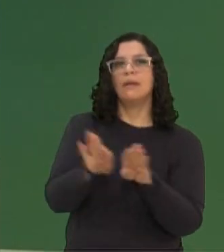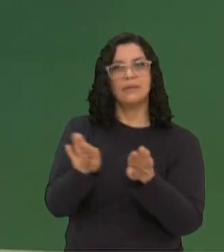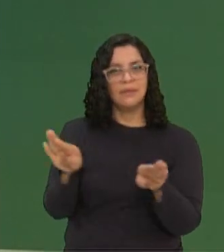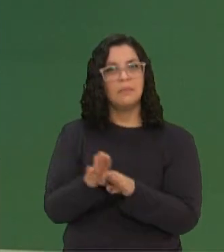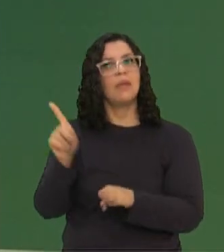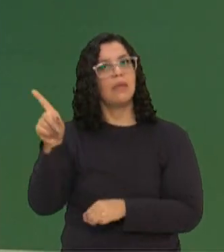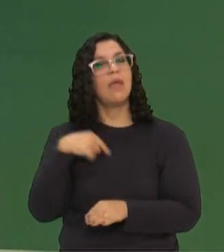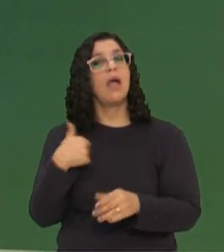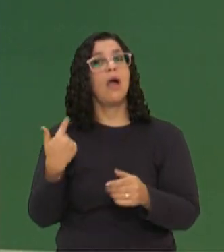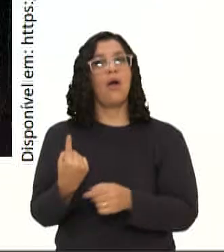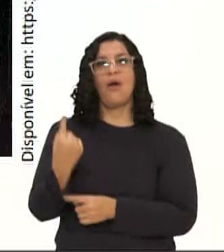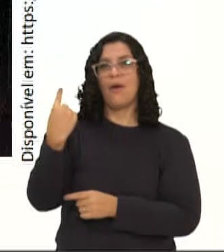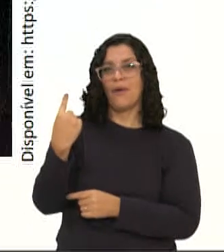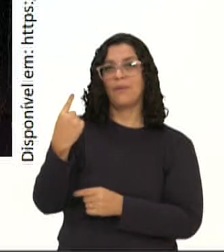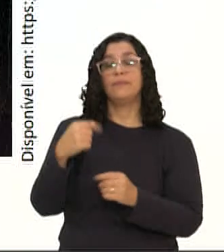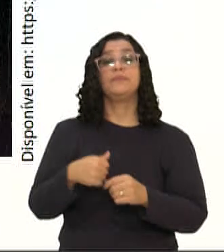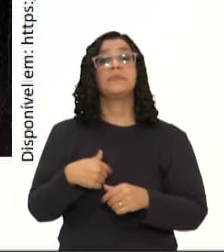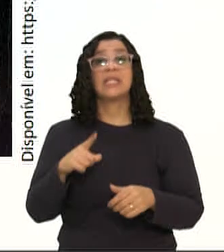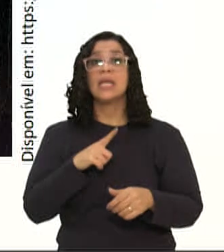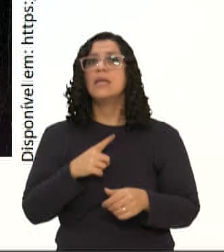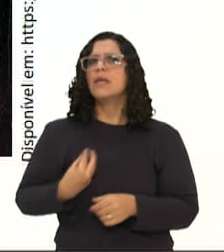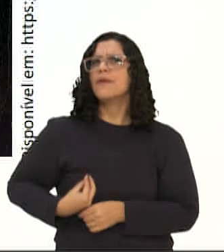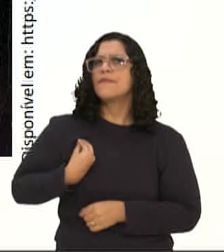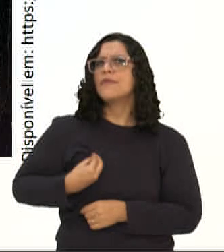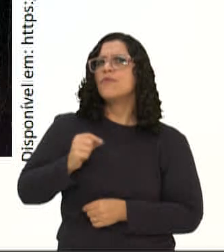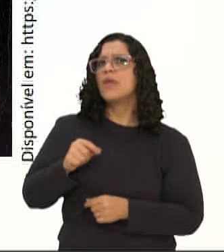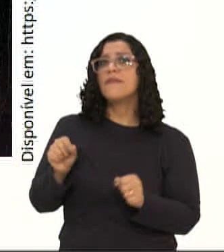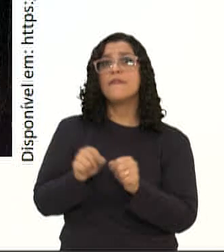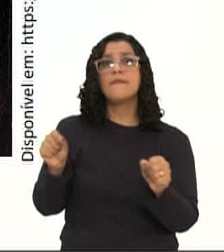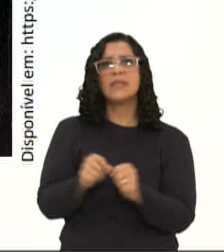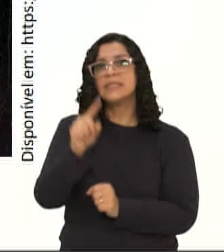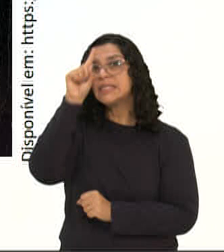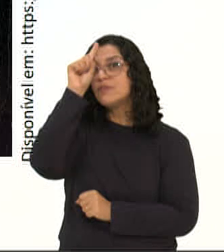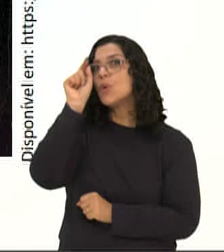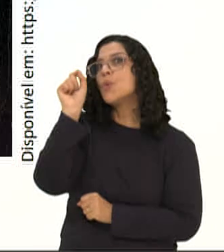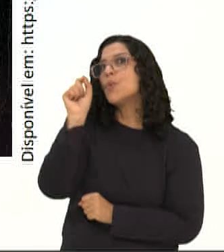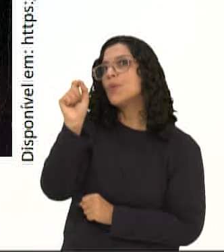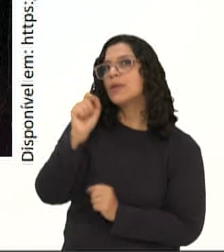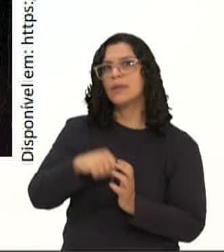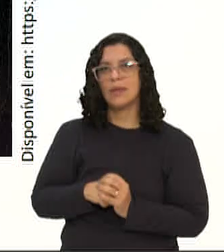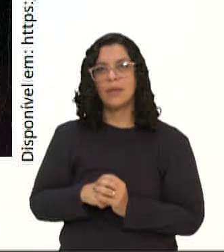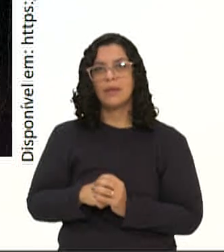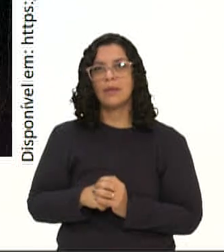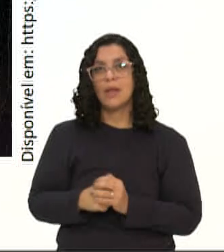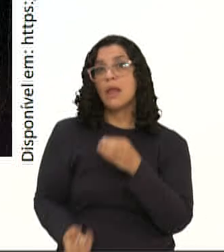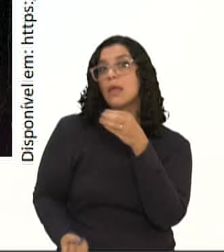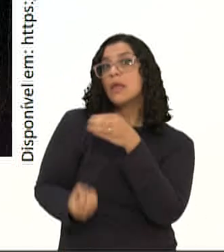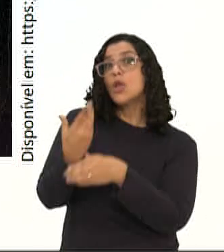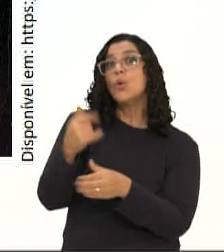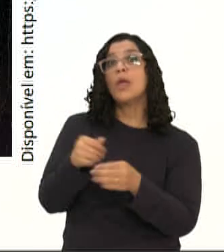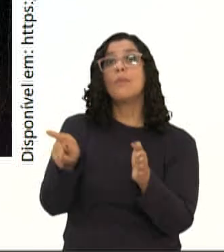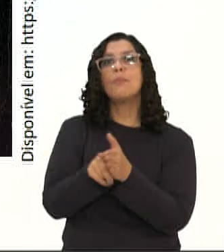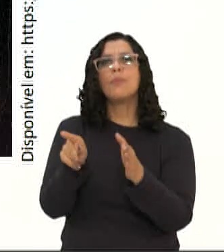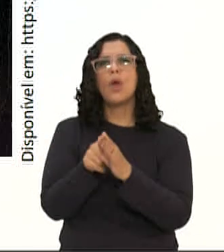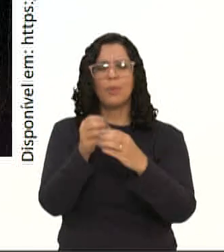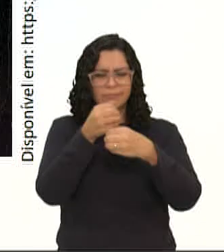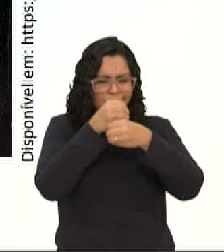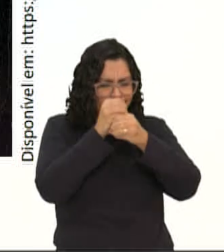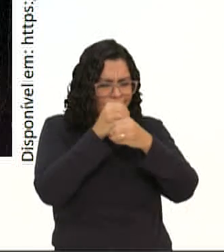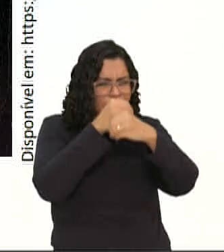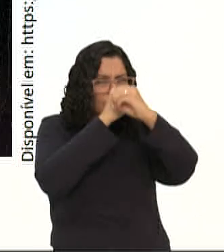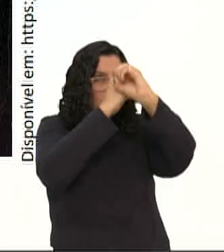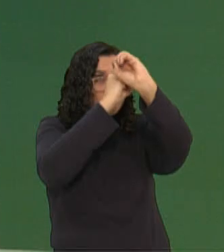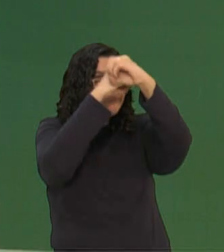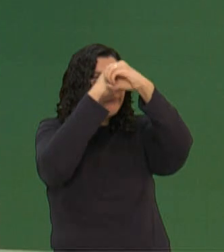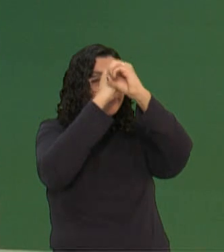até 1642. E ele vai fazer uma invenção fantástica. Ele vai descobrir o telescópio, o que